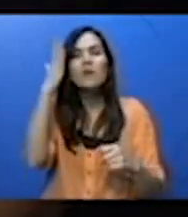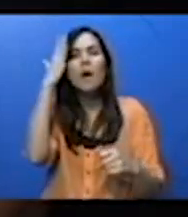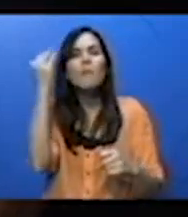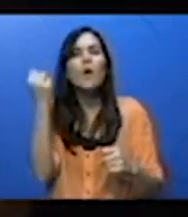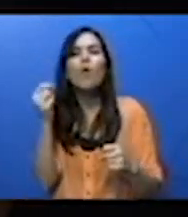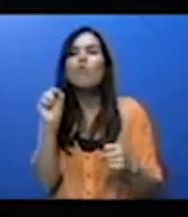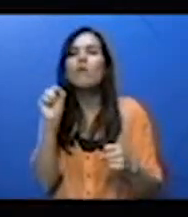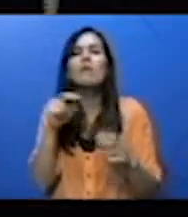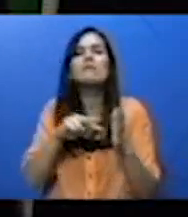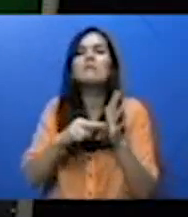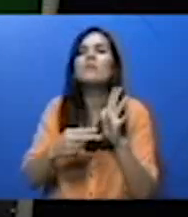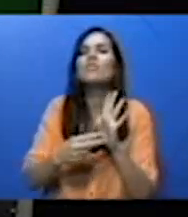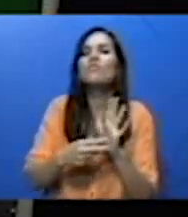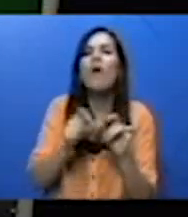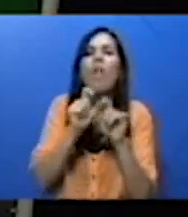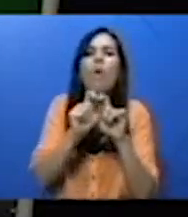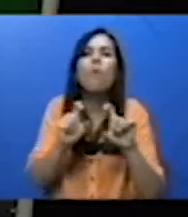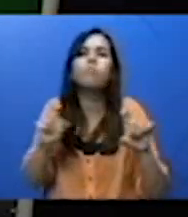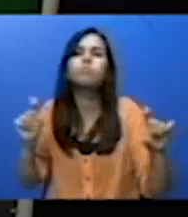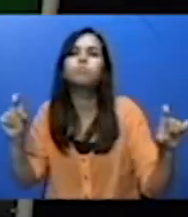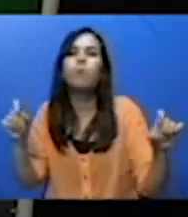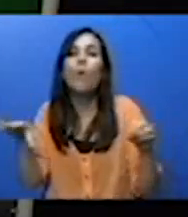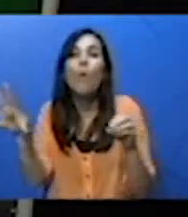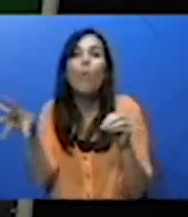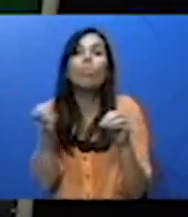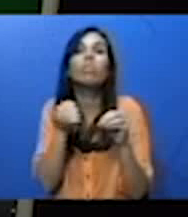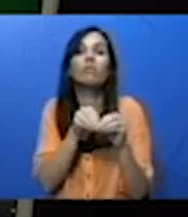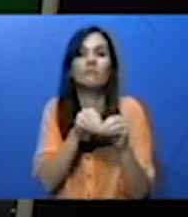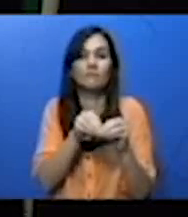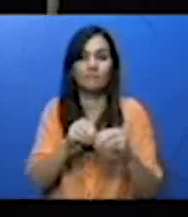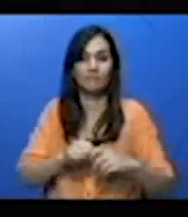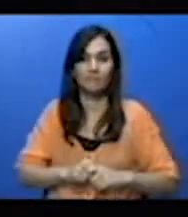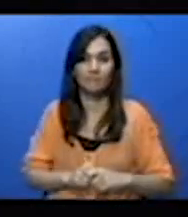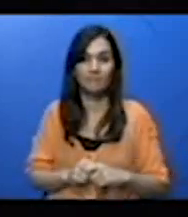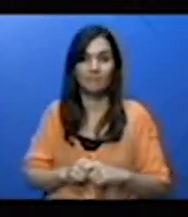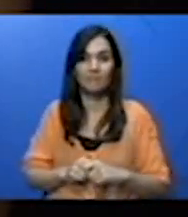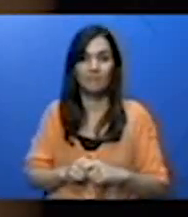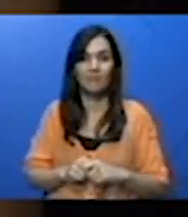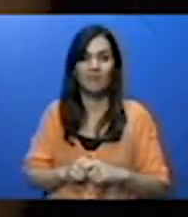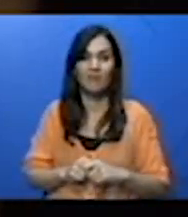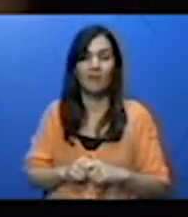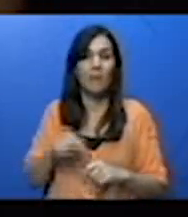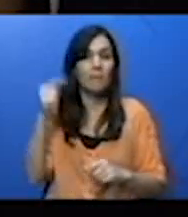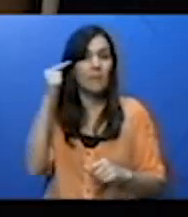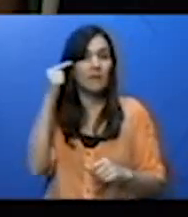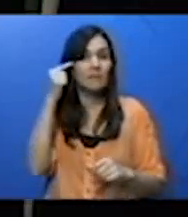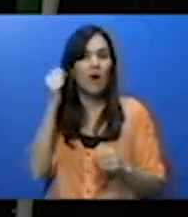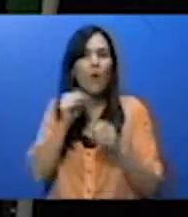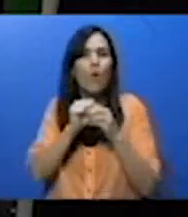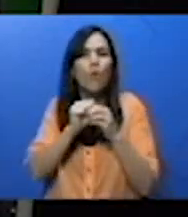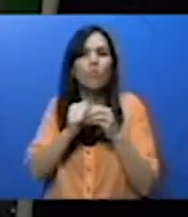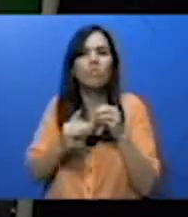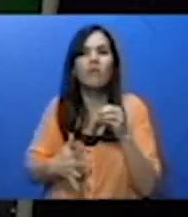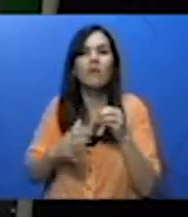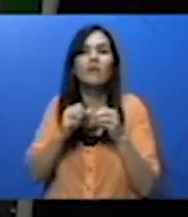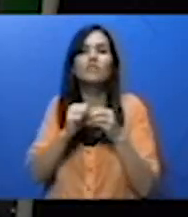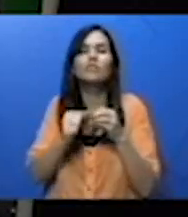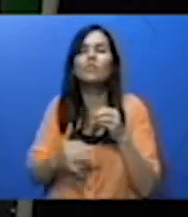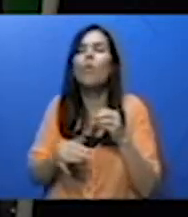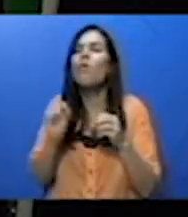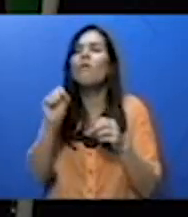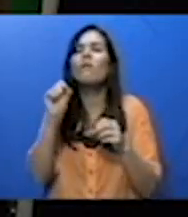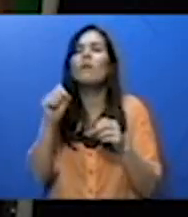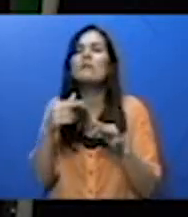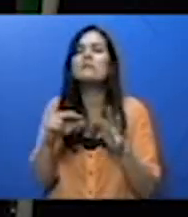contexto inteiro. O que que é contexto inteiro, professora? Analisar o sentido da frase. O que que essa frase está querendo